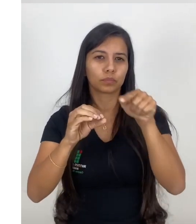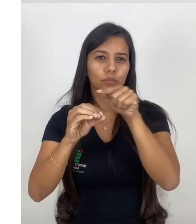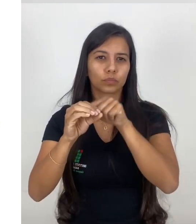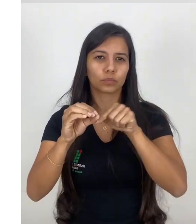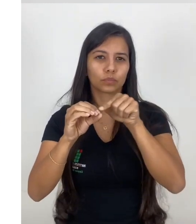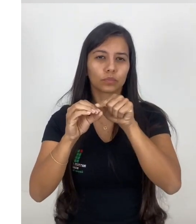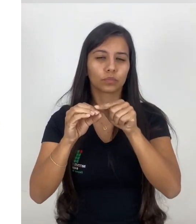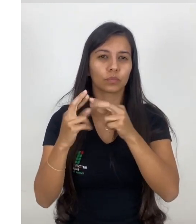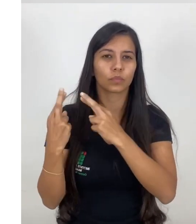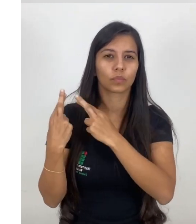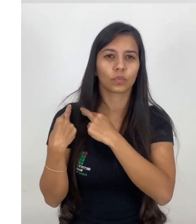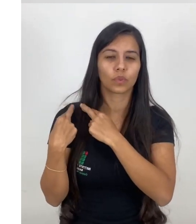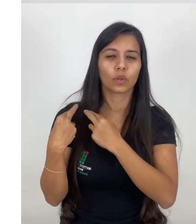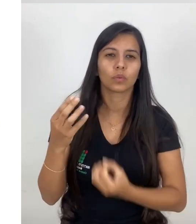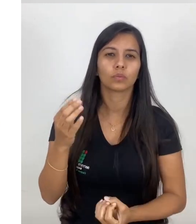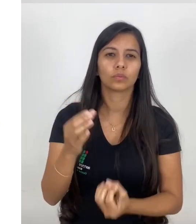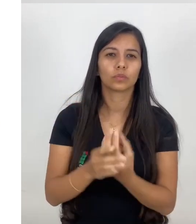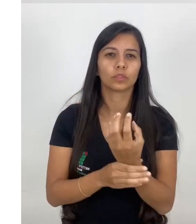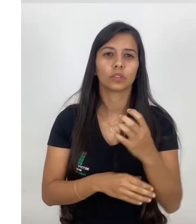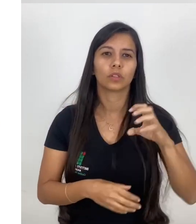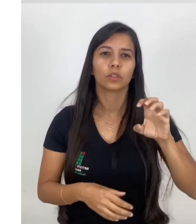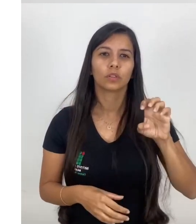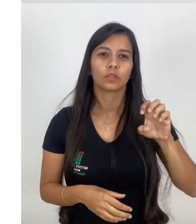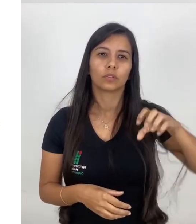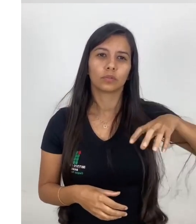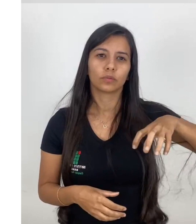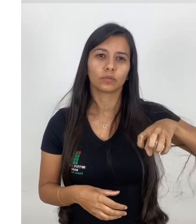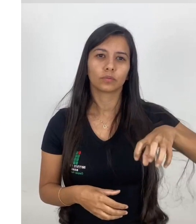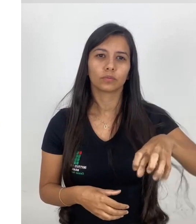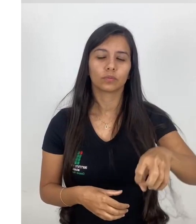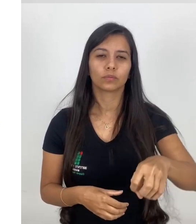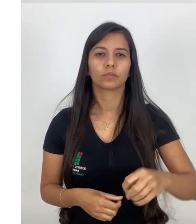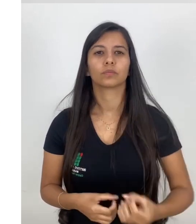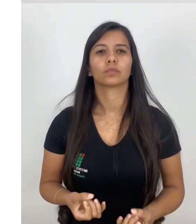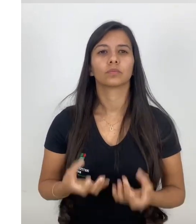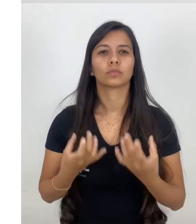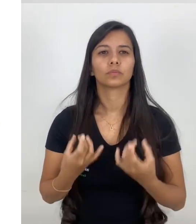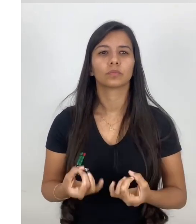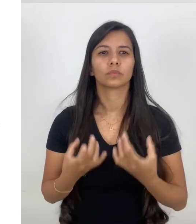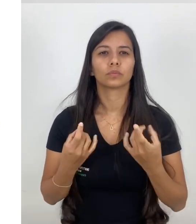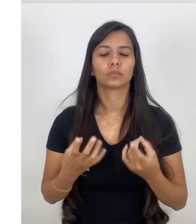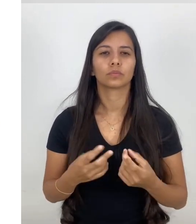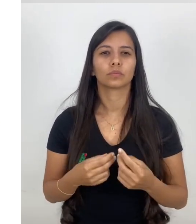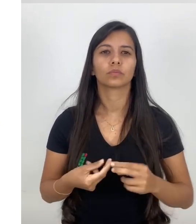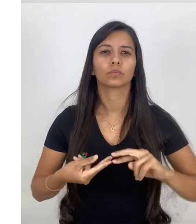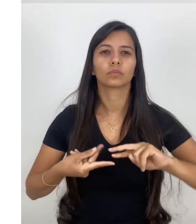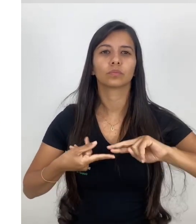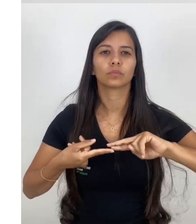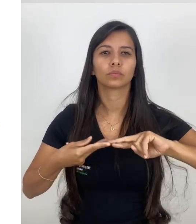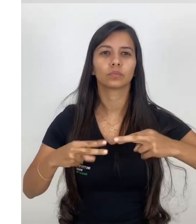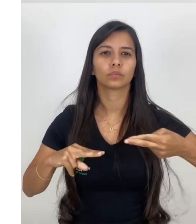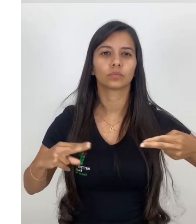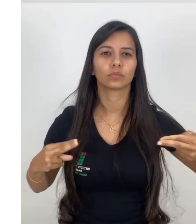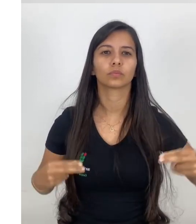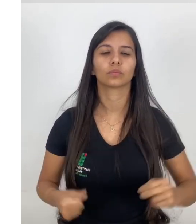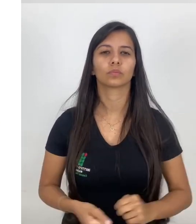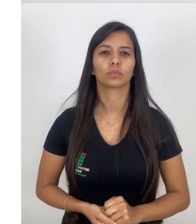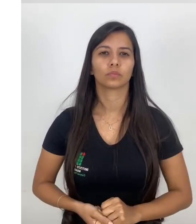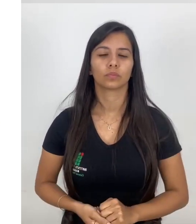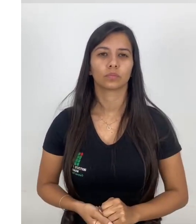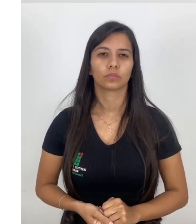do núcleo, responsável pela formação de enzimas e de produção do próprio RNA,